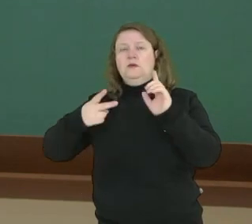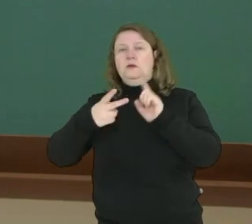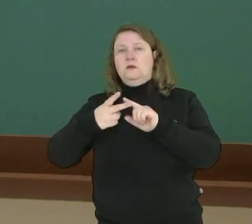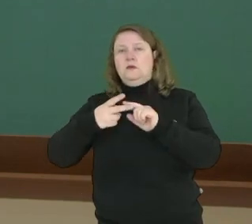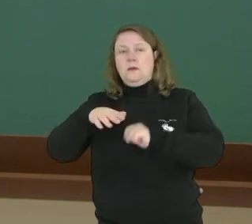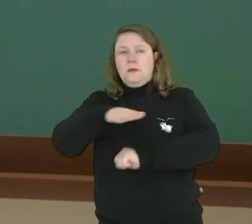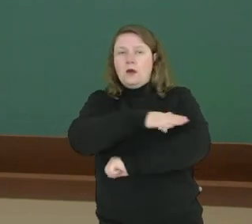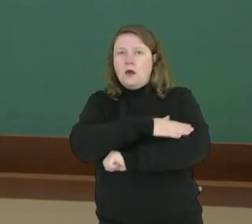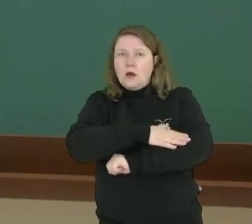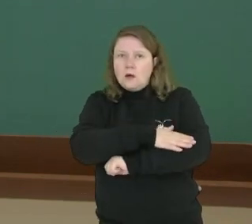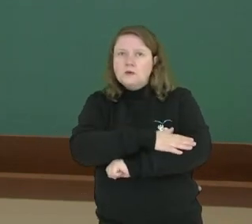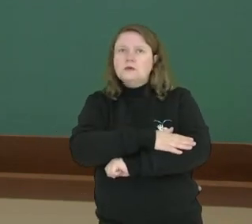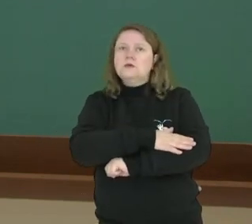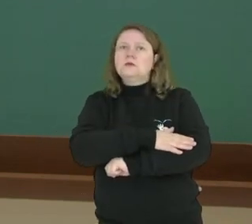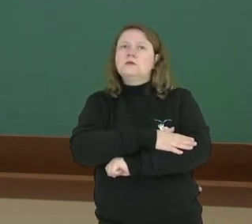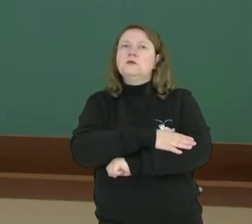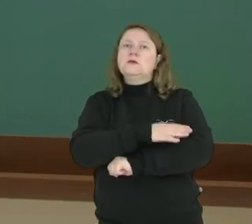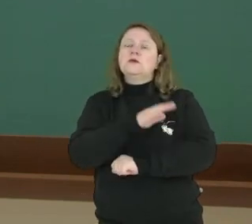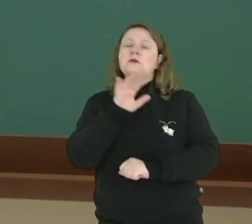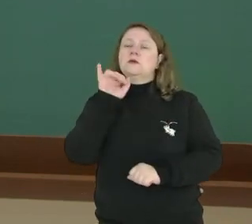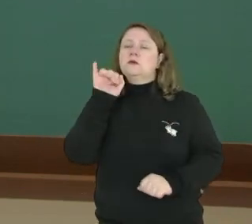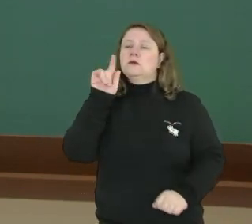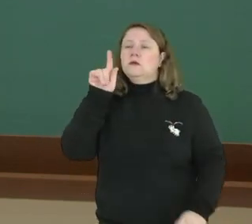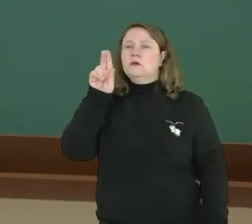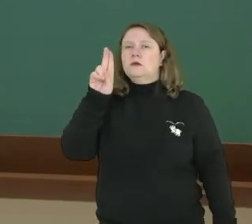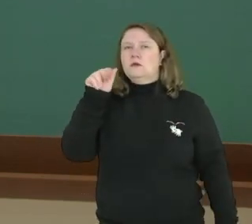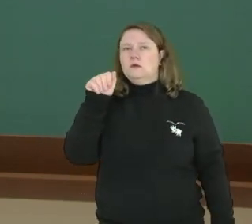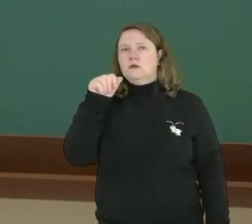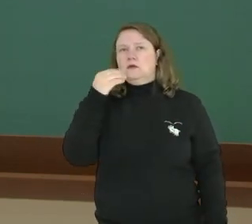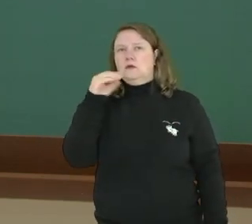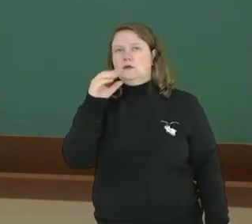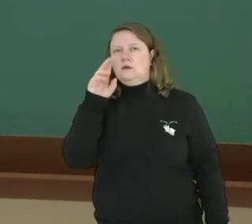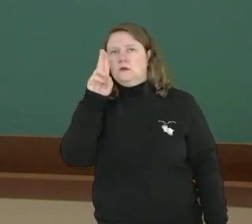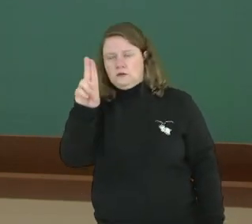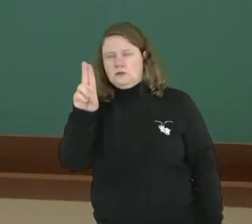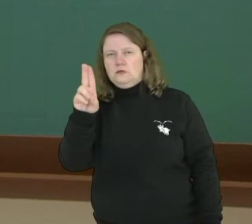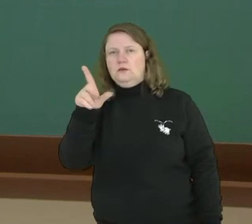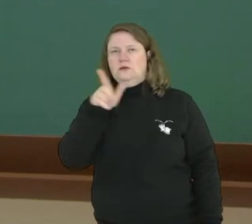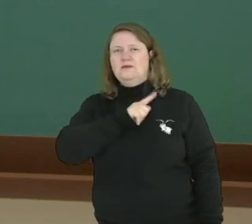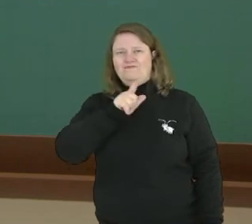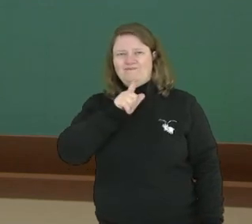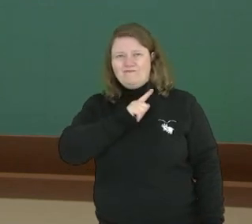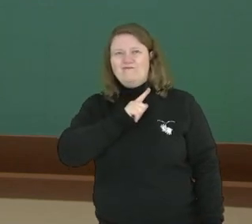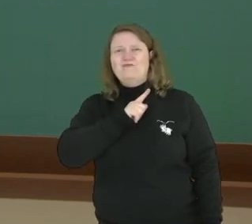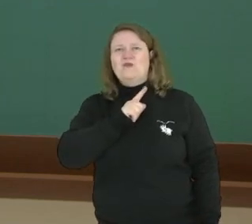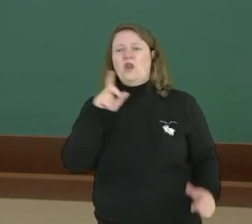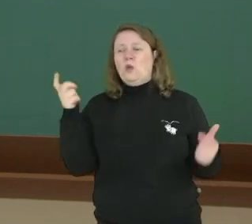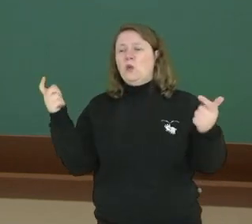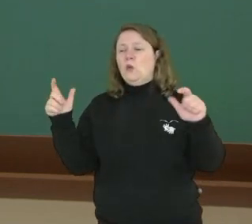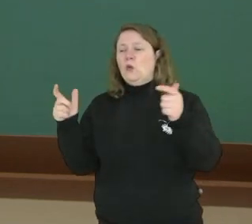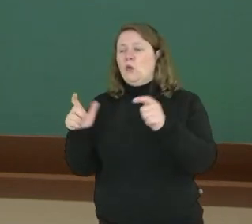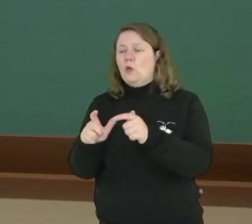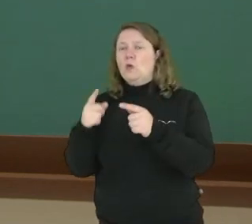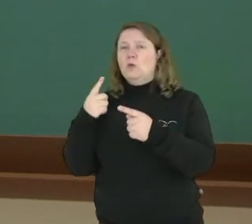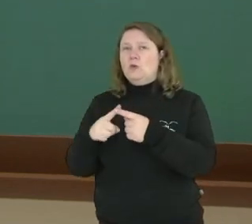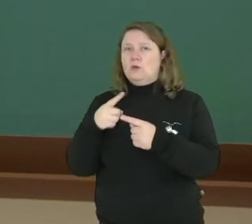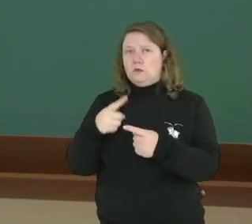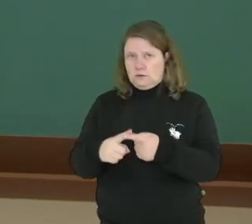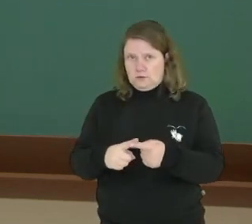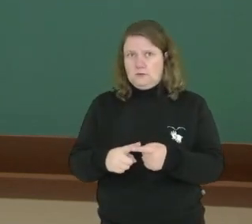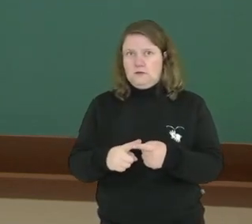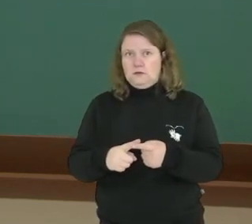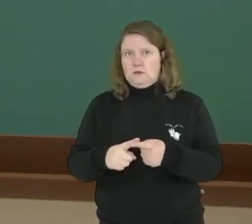e descreveram o impacto ambiental. Boa parte da vegetação nativa está ameaçada, por quê? Com destaque ali para